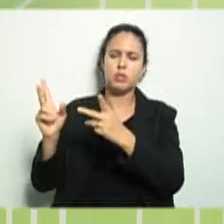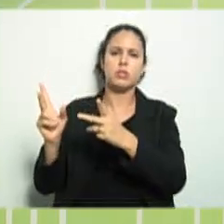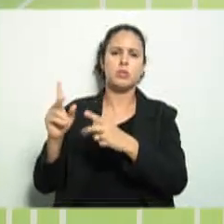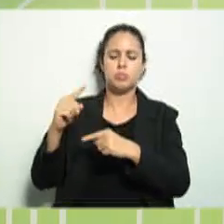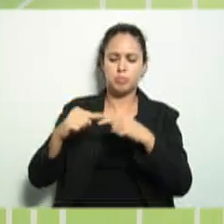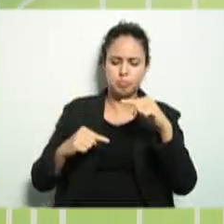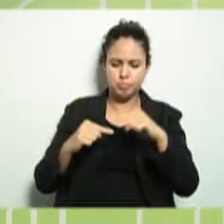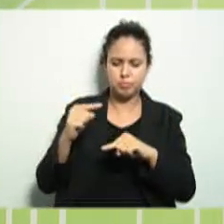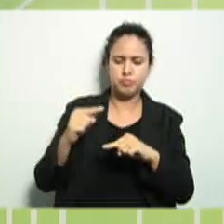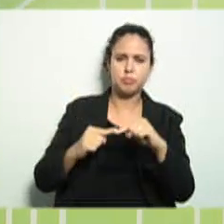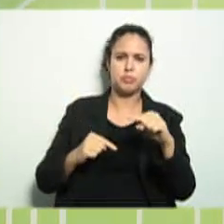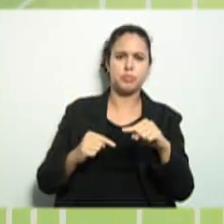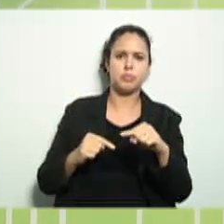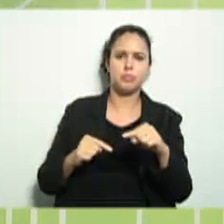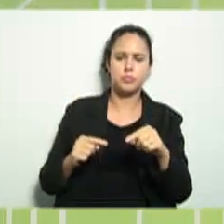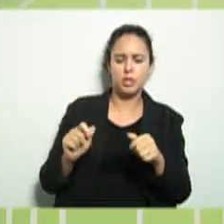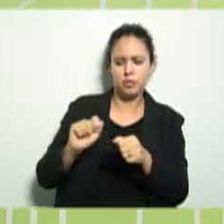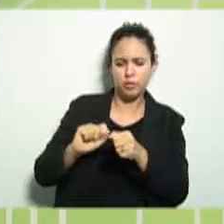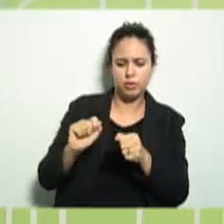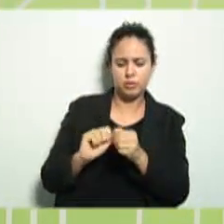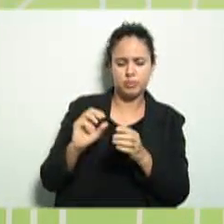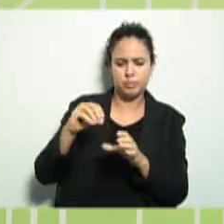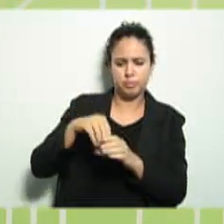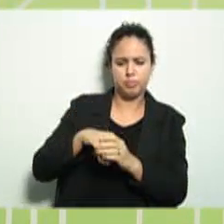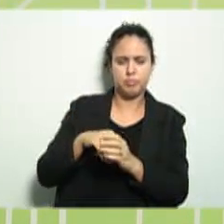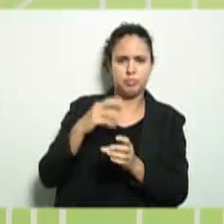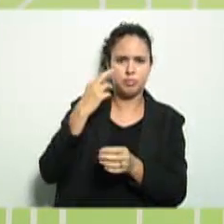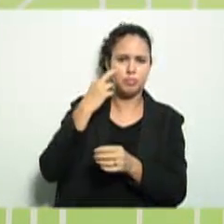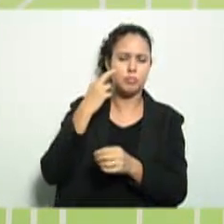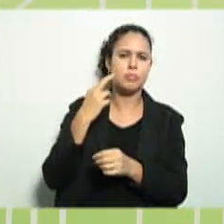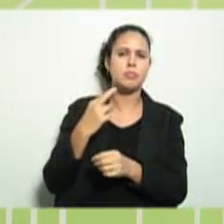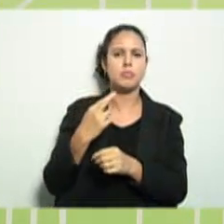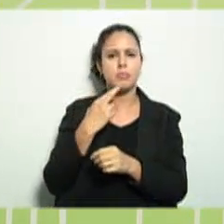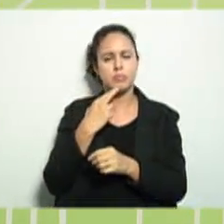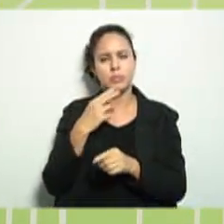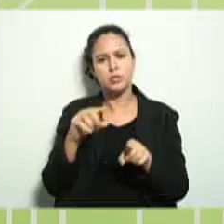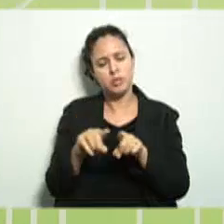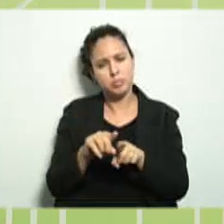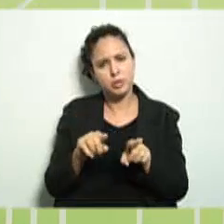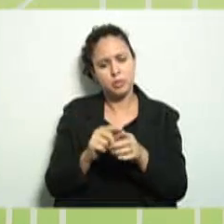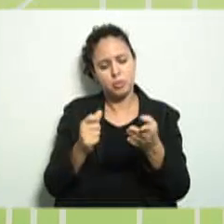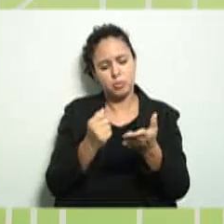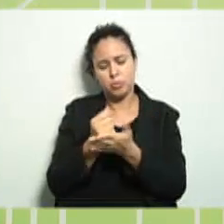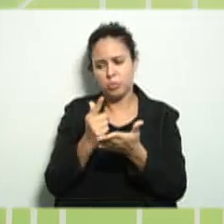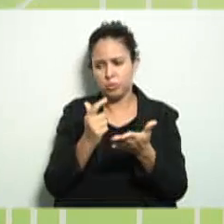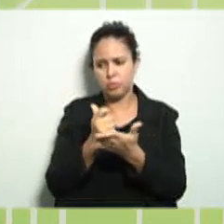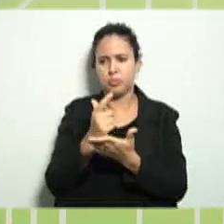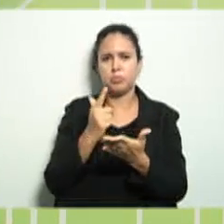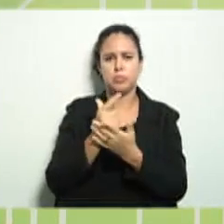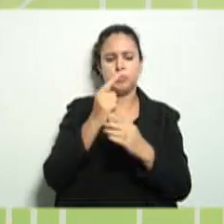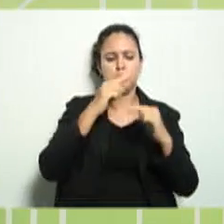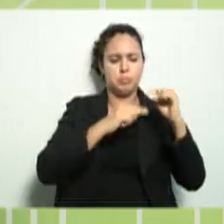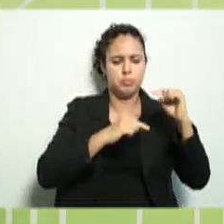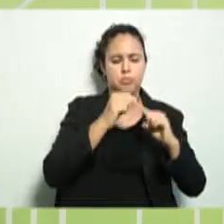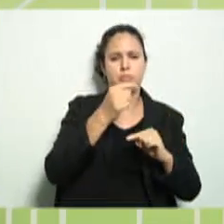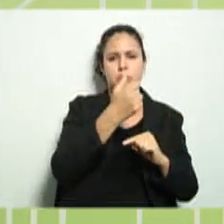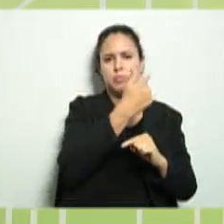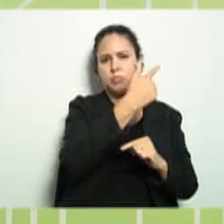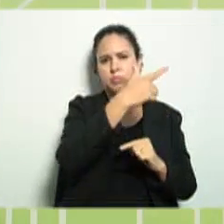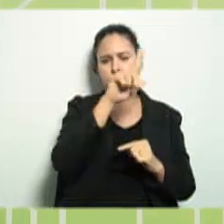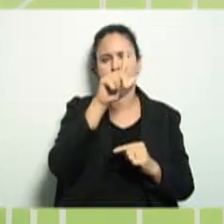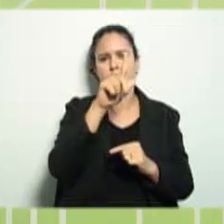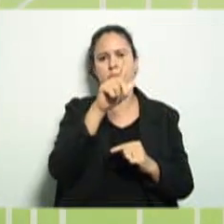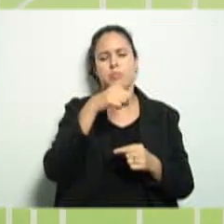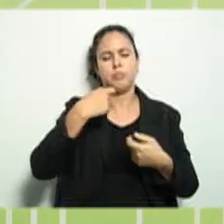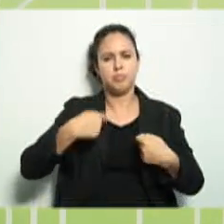para gerar recursos para importar produtos que nós não produzimos e assim saciar as necessidades de